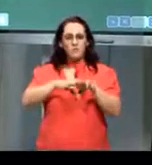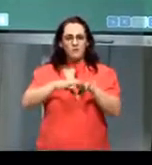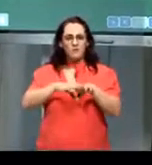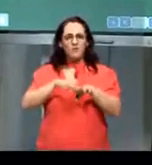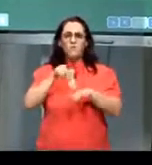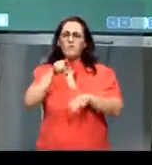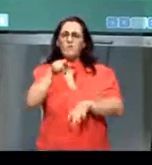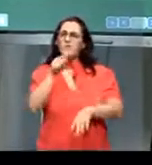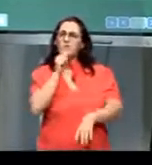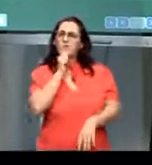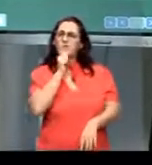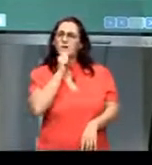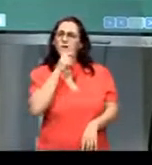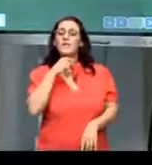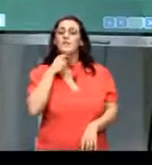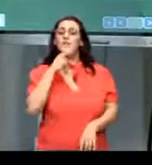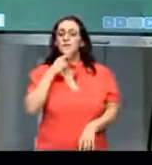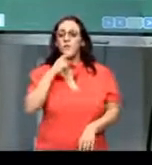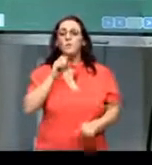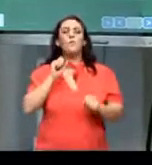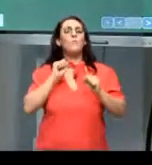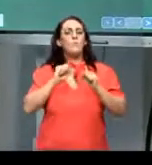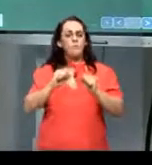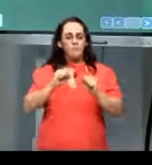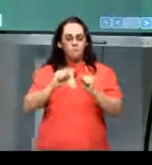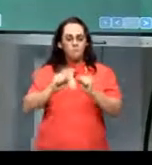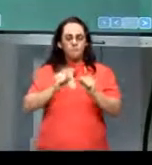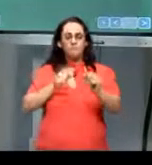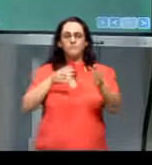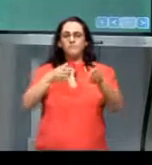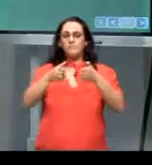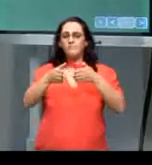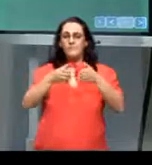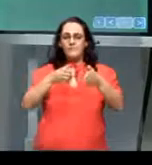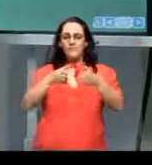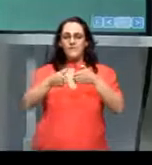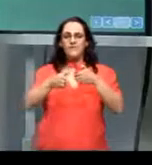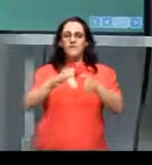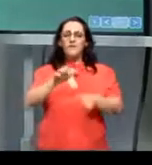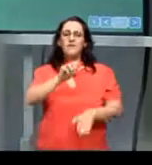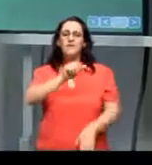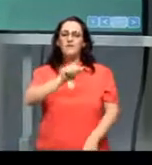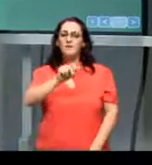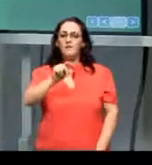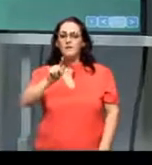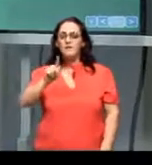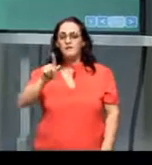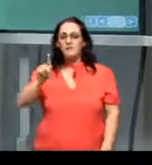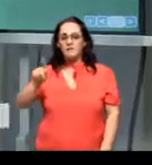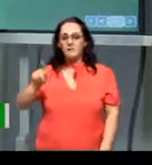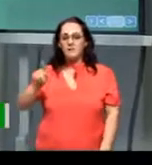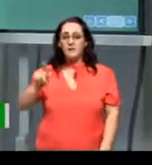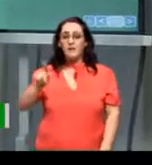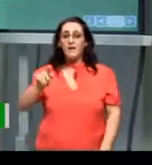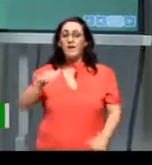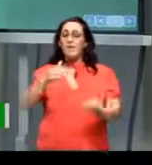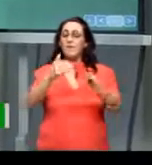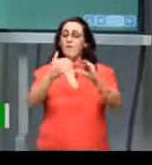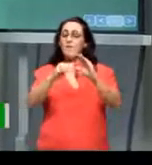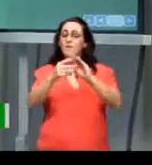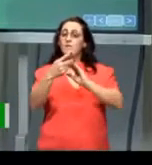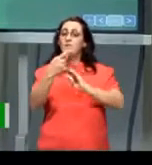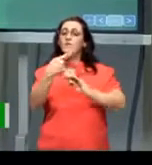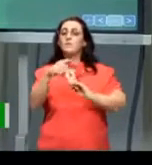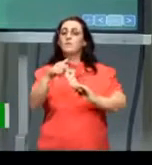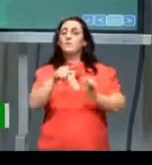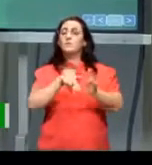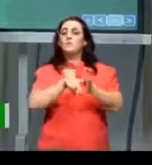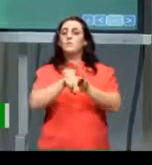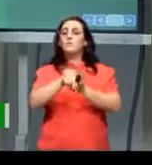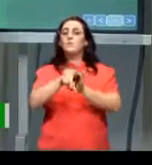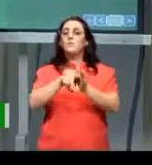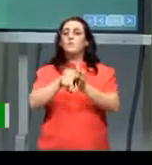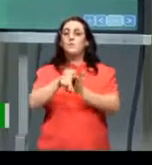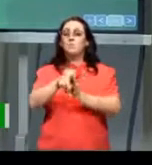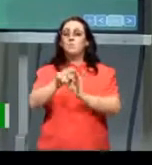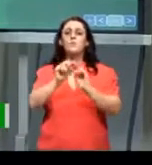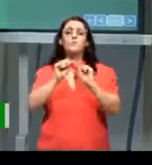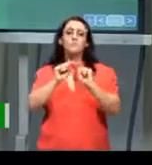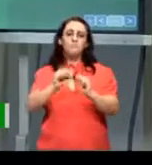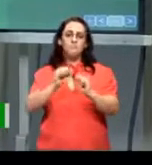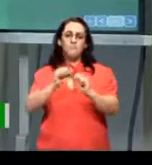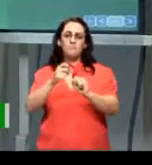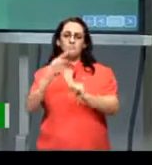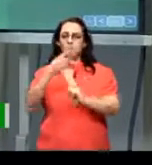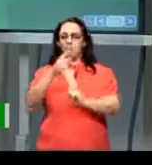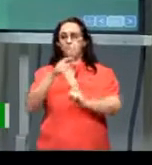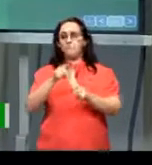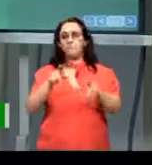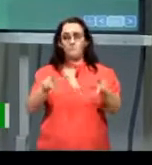é só você acessar o aplicativo Conexão Escola 2.0 e enviar a sua pergunta diretamente para o seu